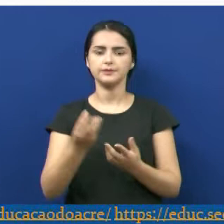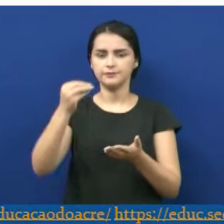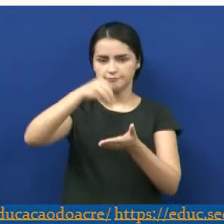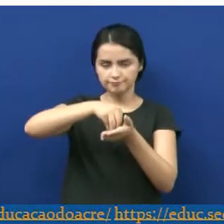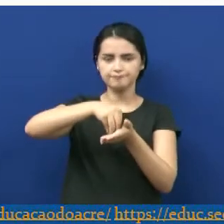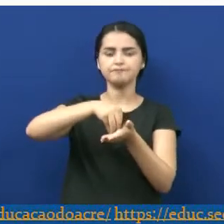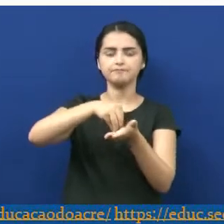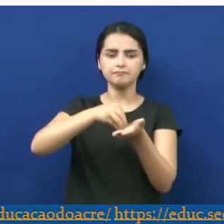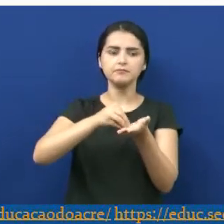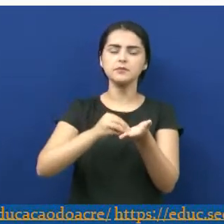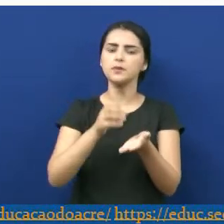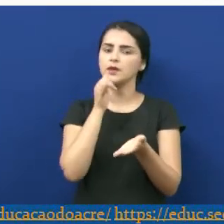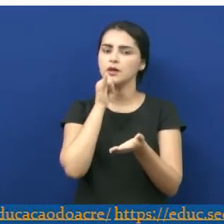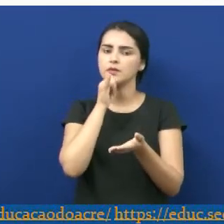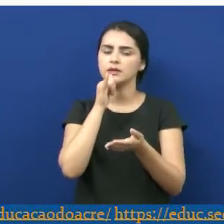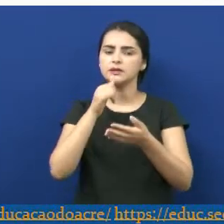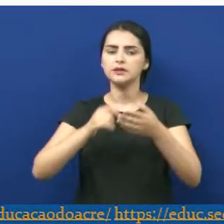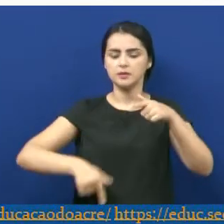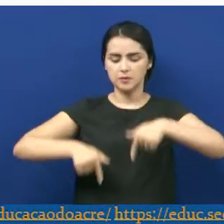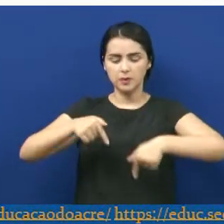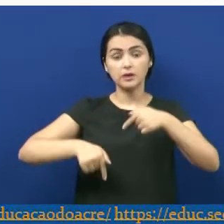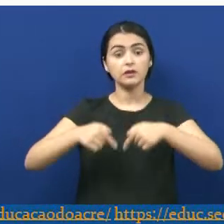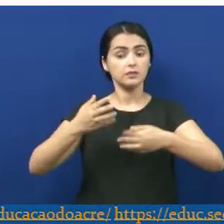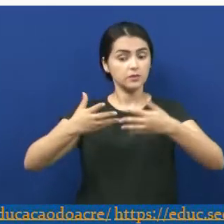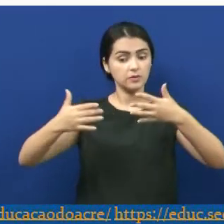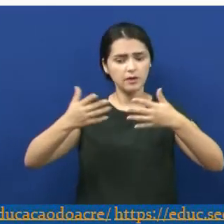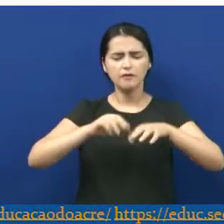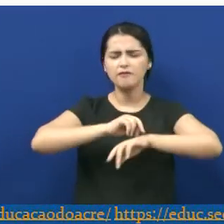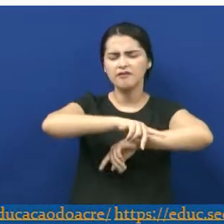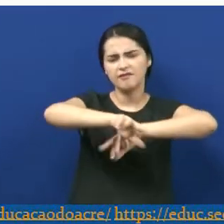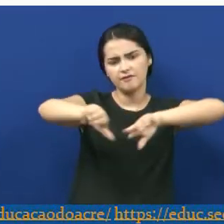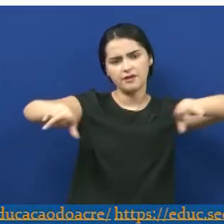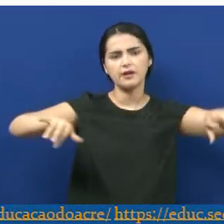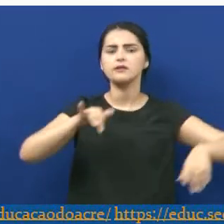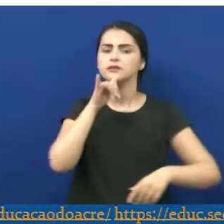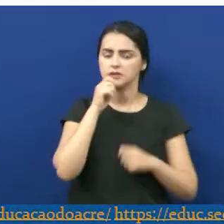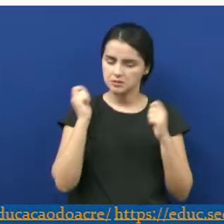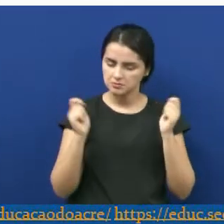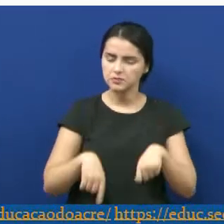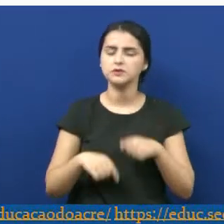das soluções de caráter químico ácido, nós temos também muitos outros exemplos que poderiam ser dados aqui.